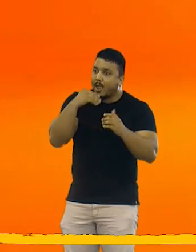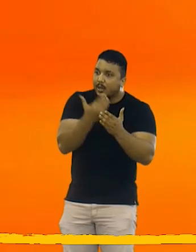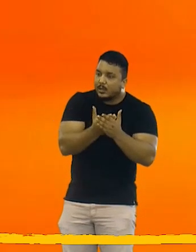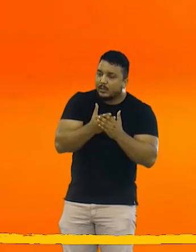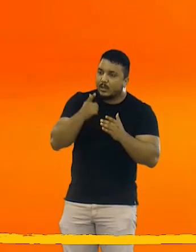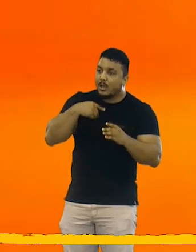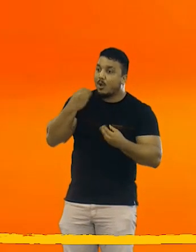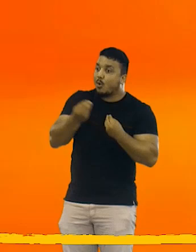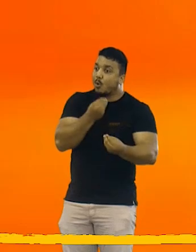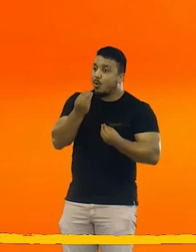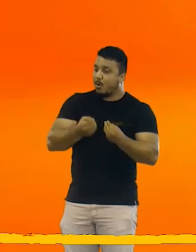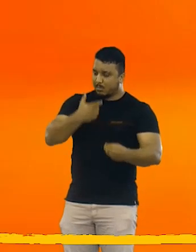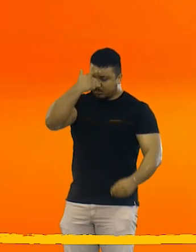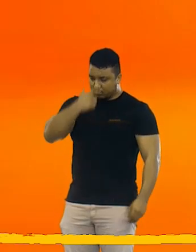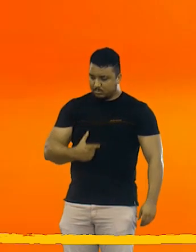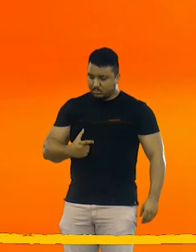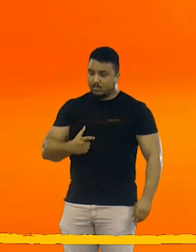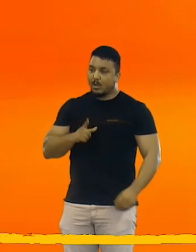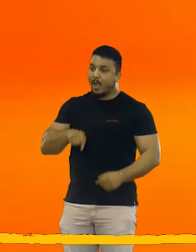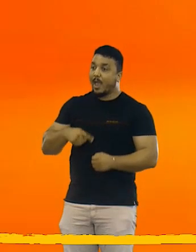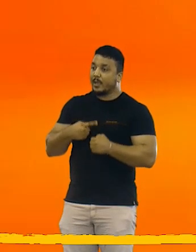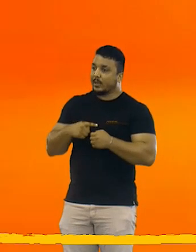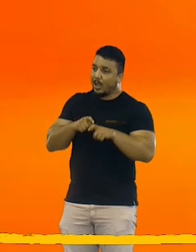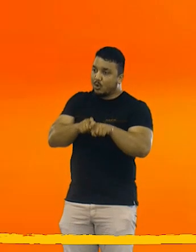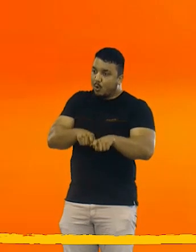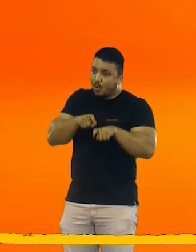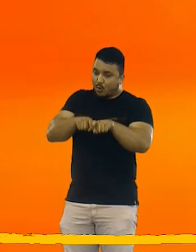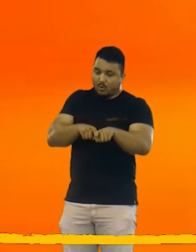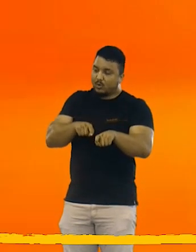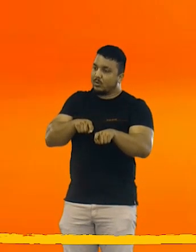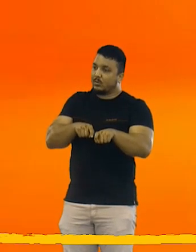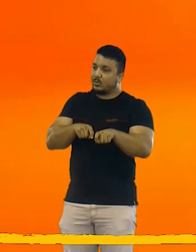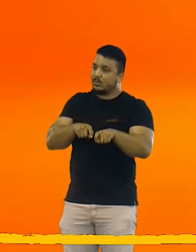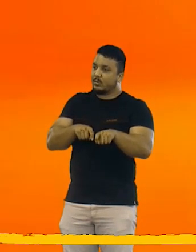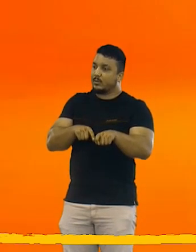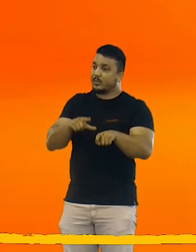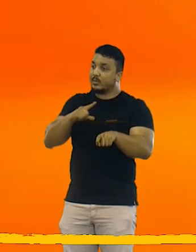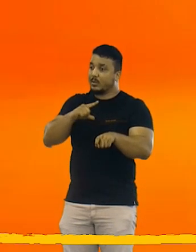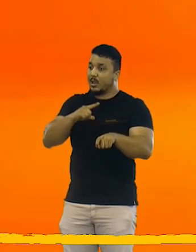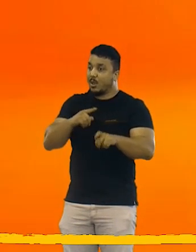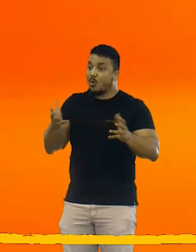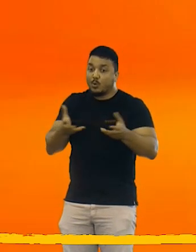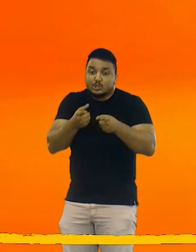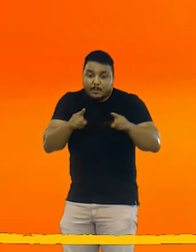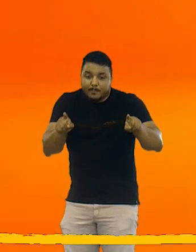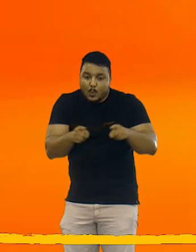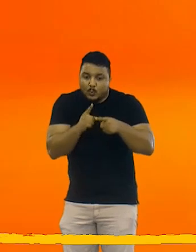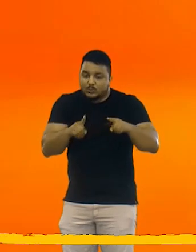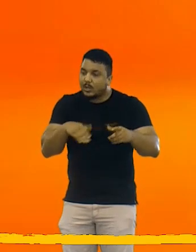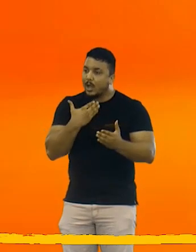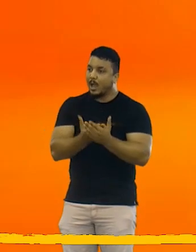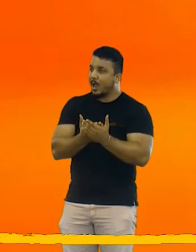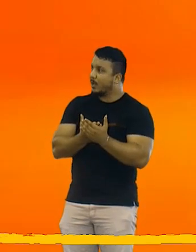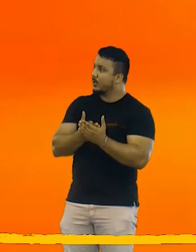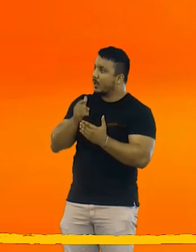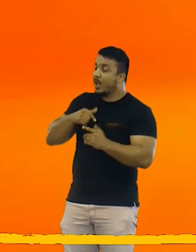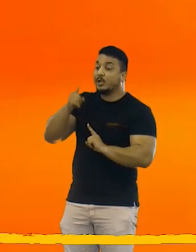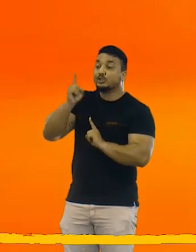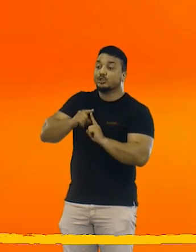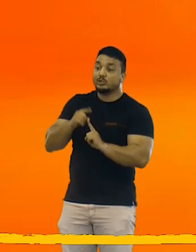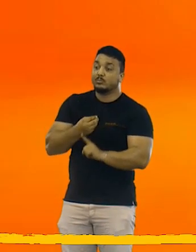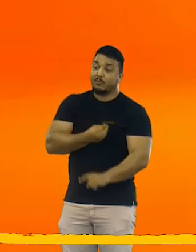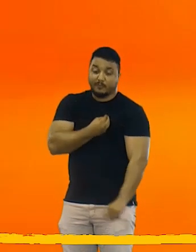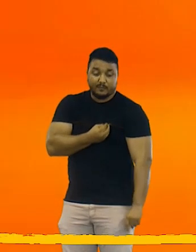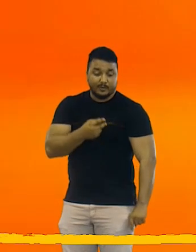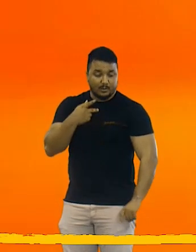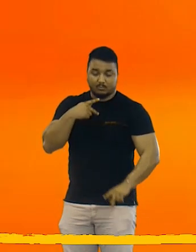o novo homem do campo. A música sertaneja de hoje continua a refletir o modo de